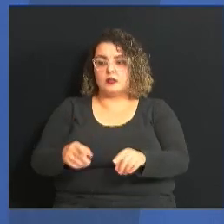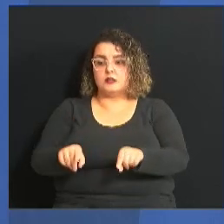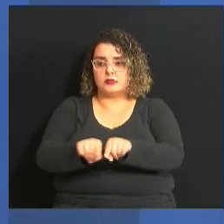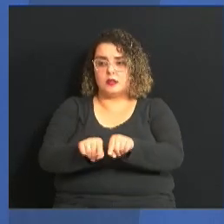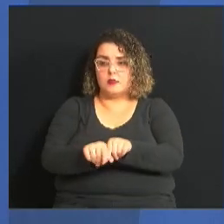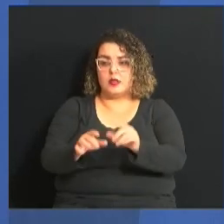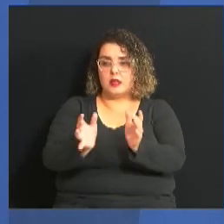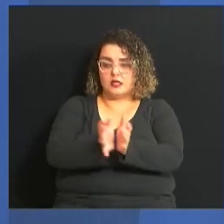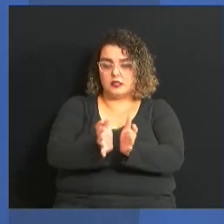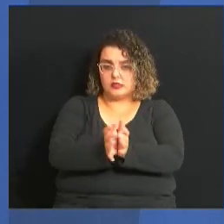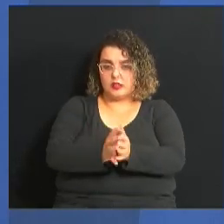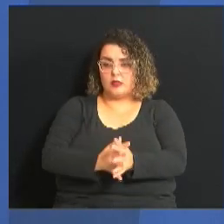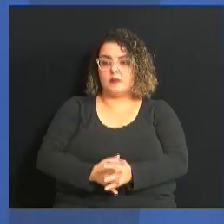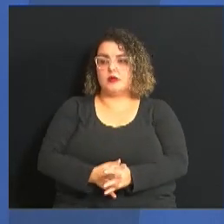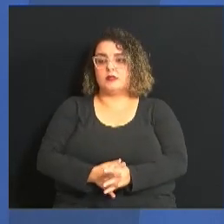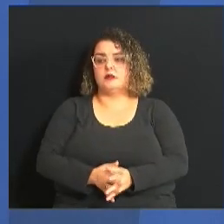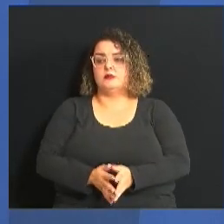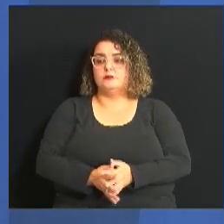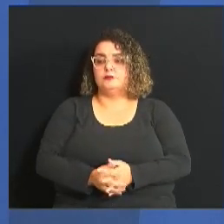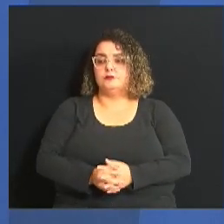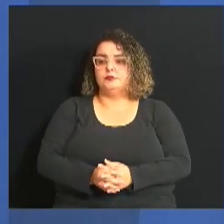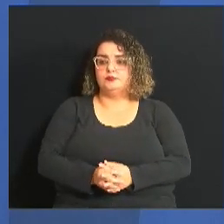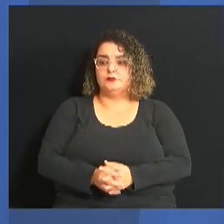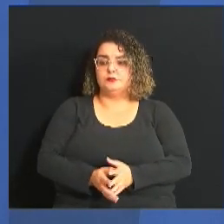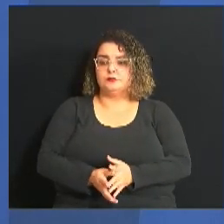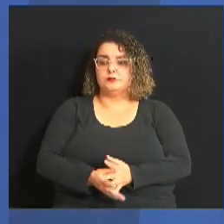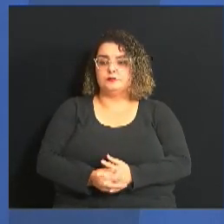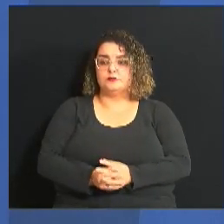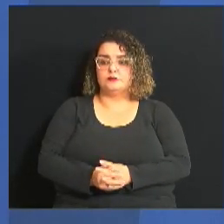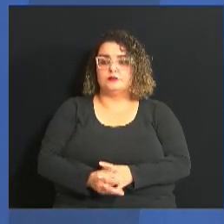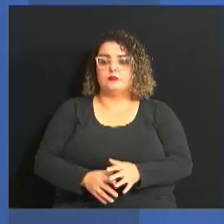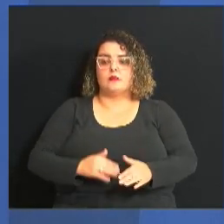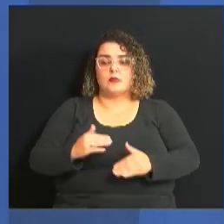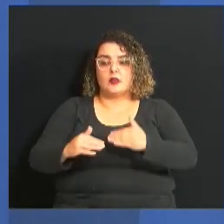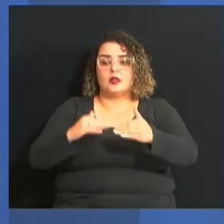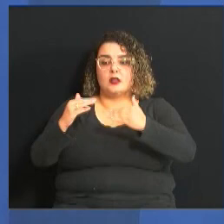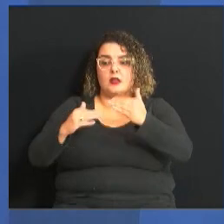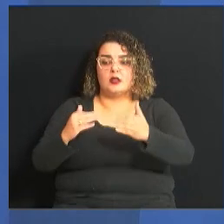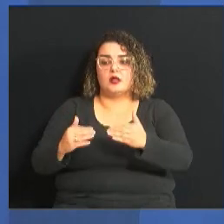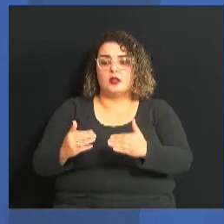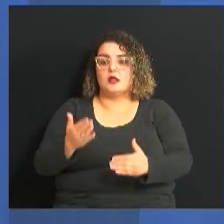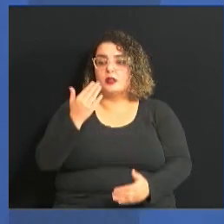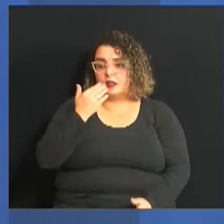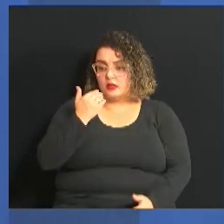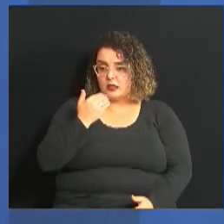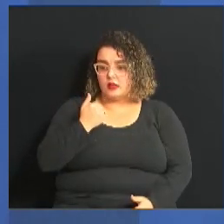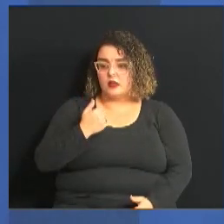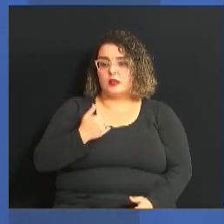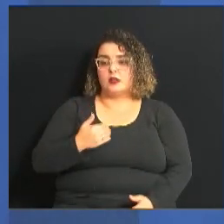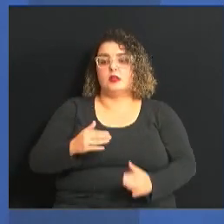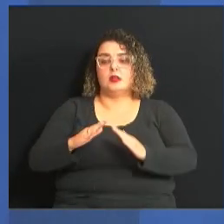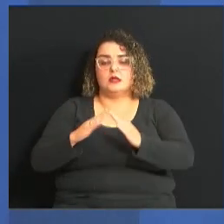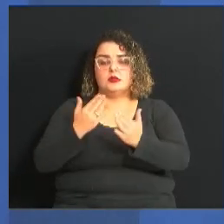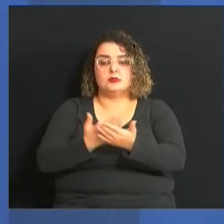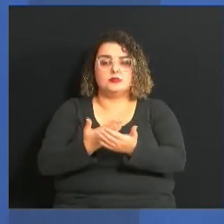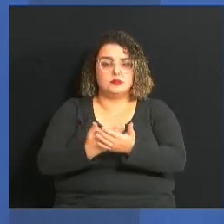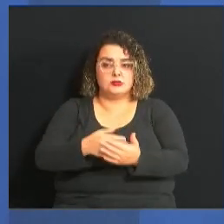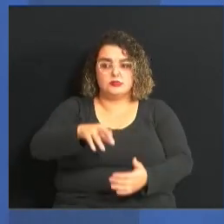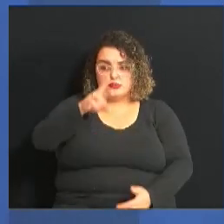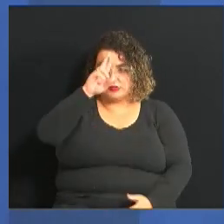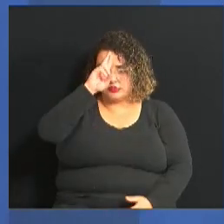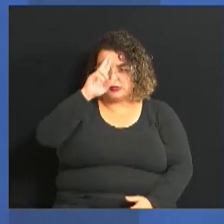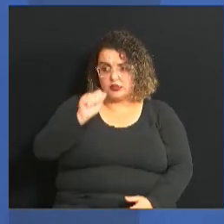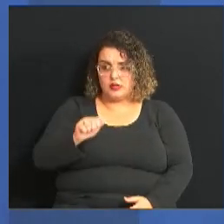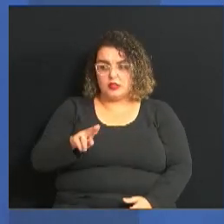essa comissão falar justamente sobre o desenvolvimento da merenda escolar também relativas ao turismo